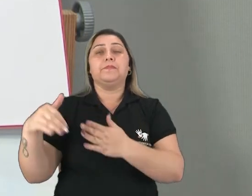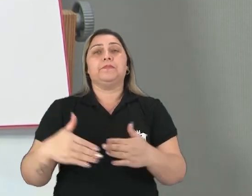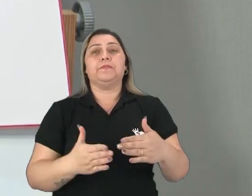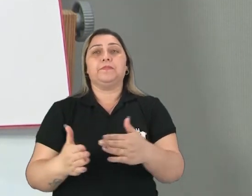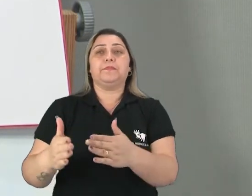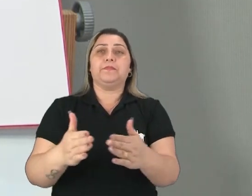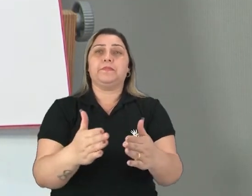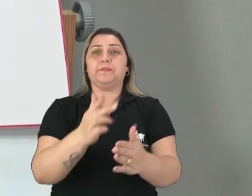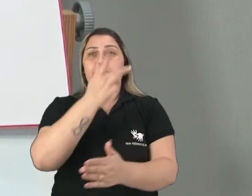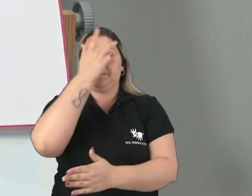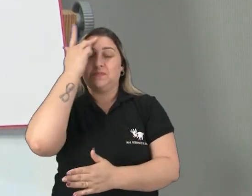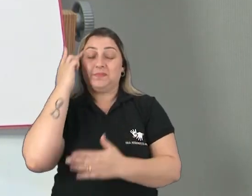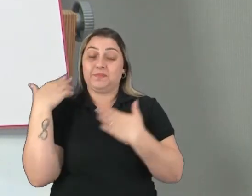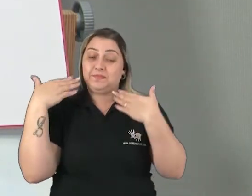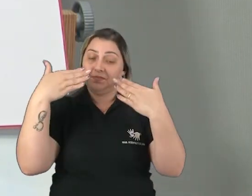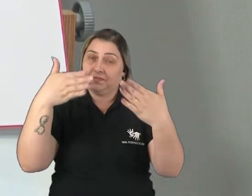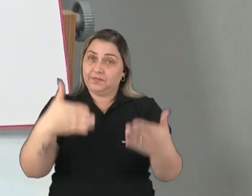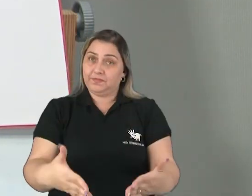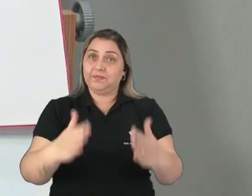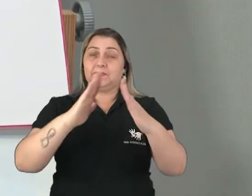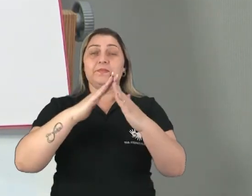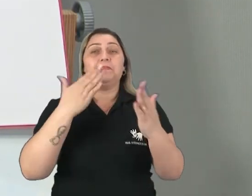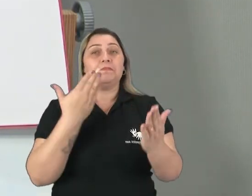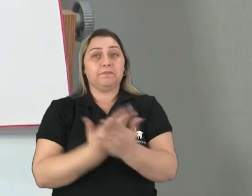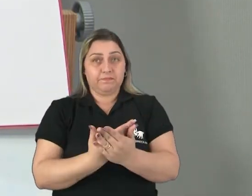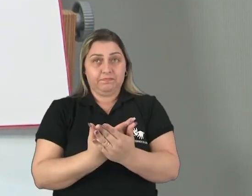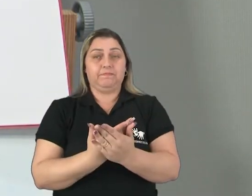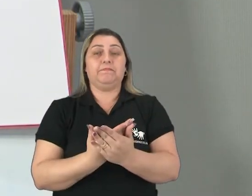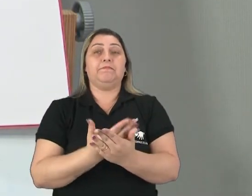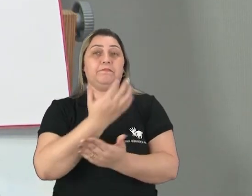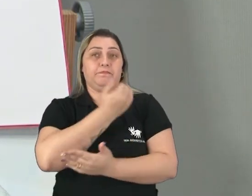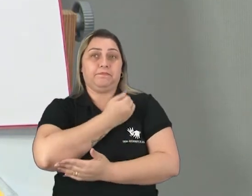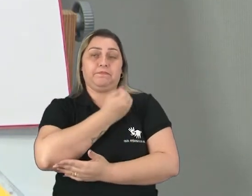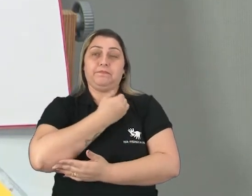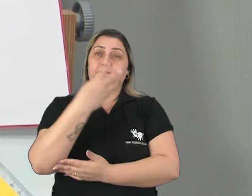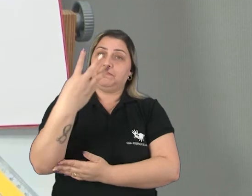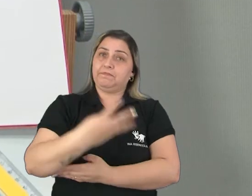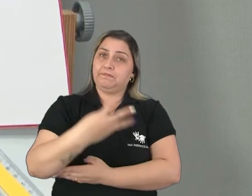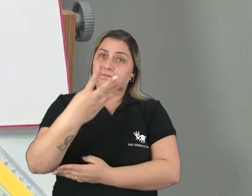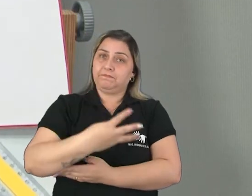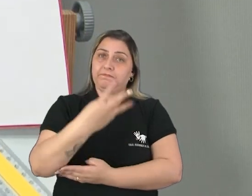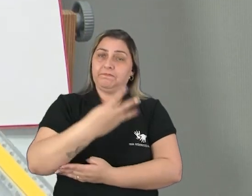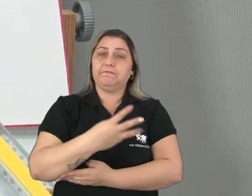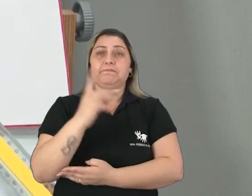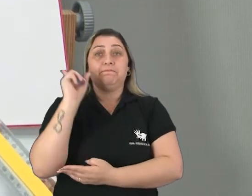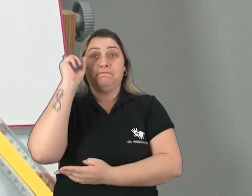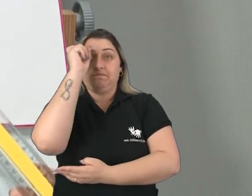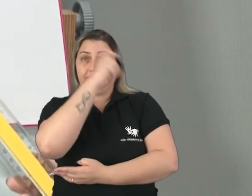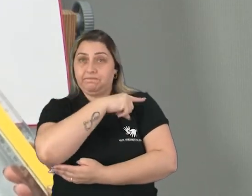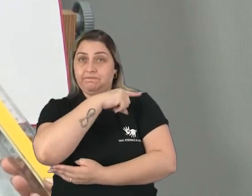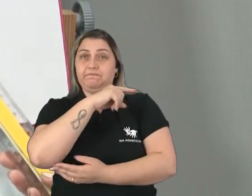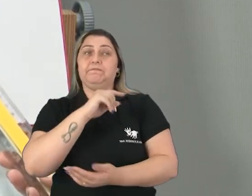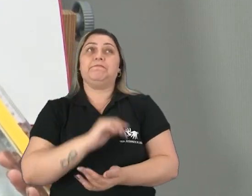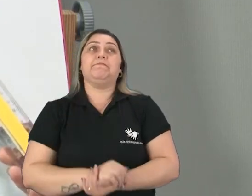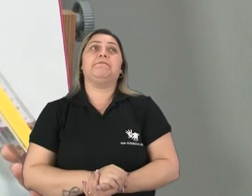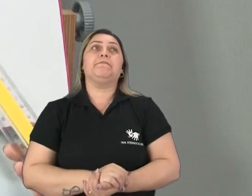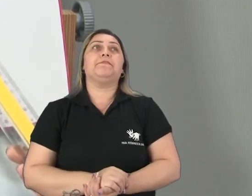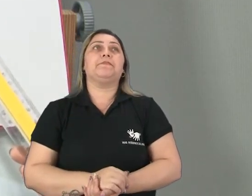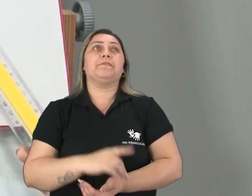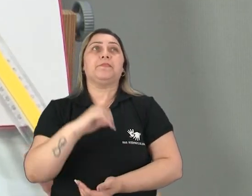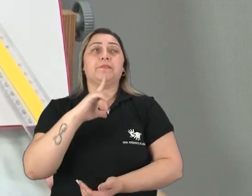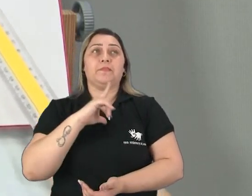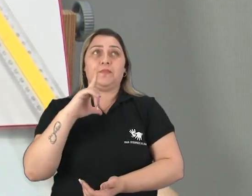caminho aqui para a pessoa chegar até a escola indo pelo número 3, ia ficar um pouco difícil, ia